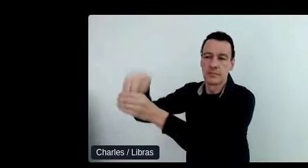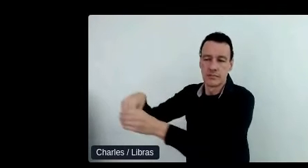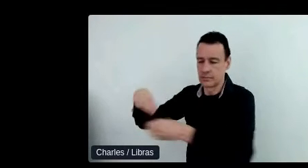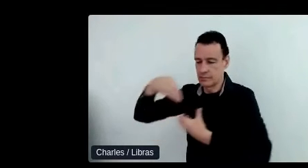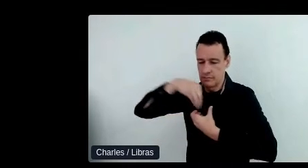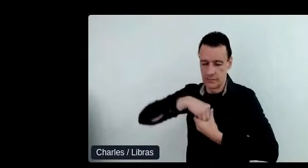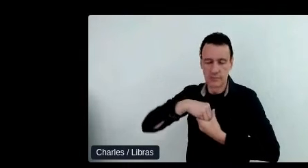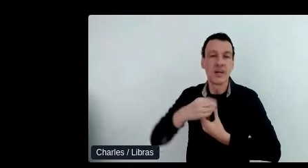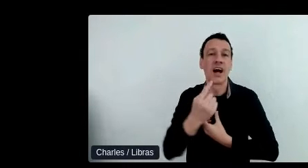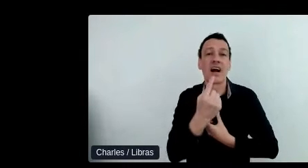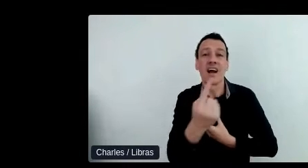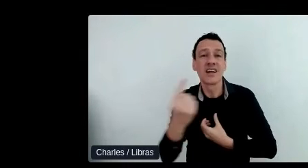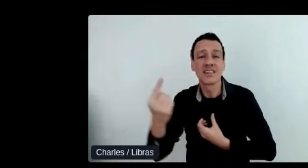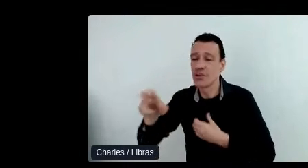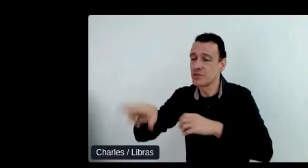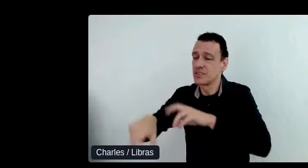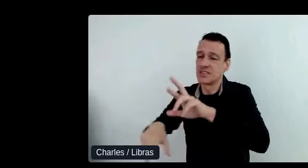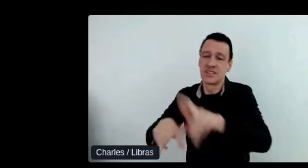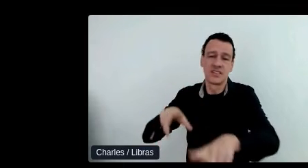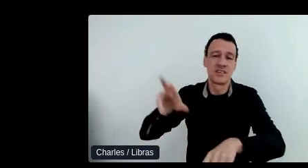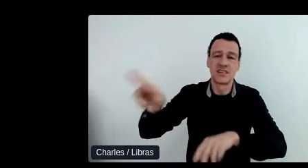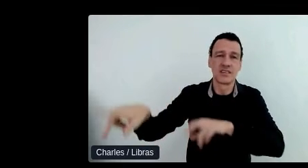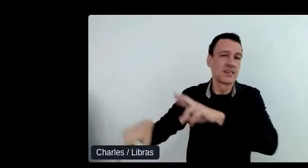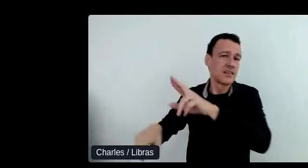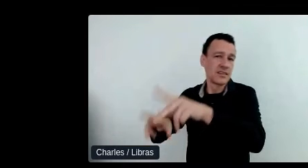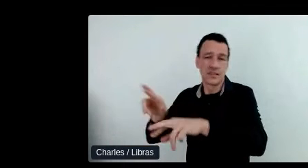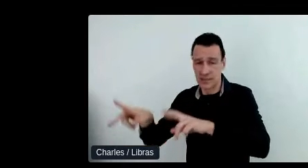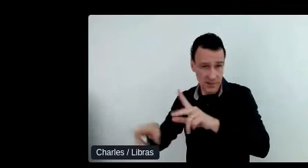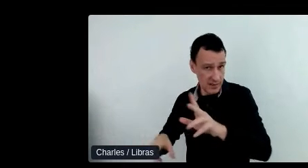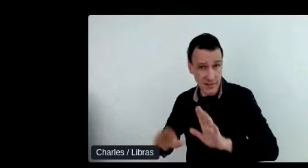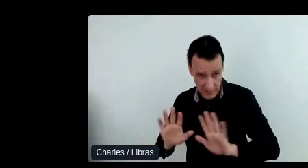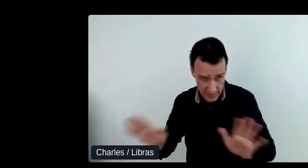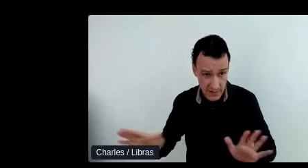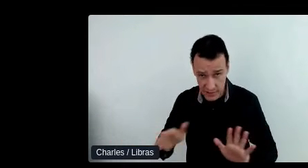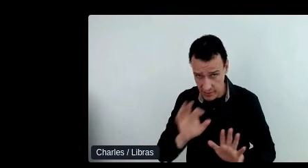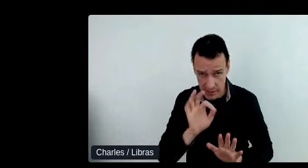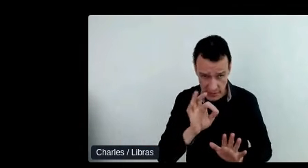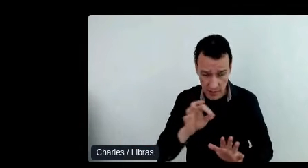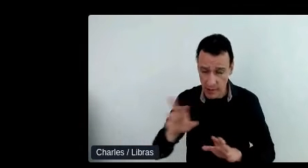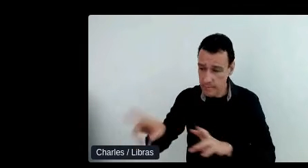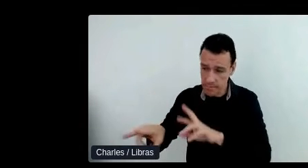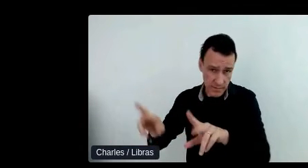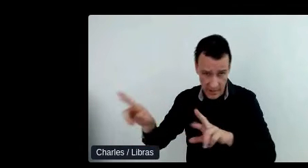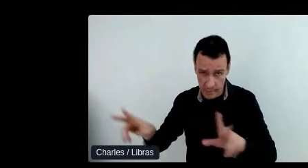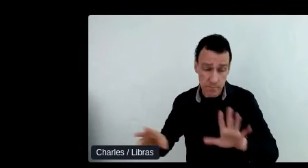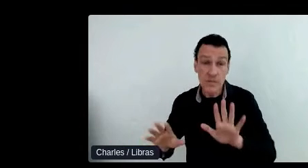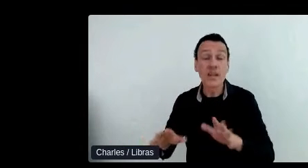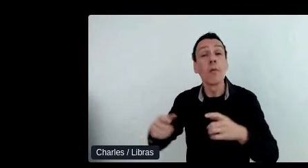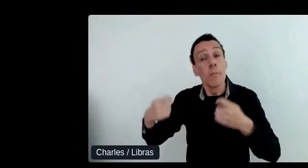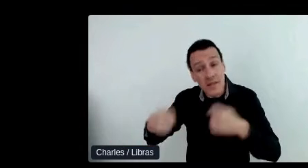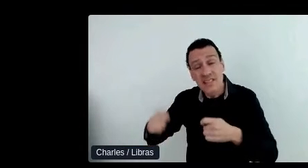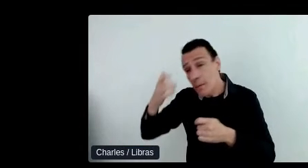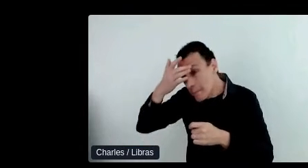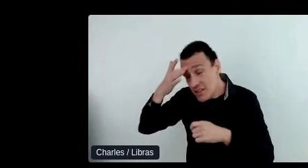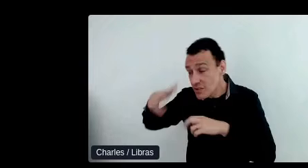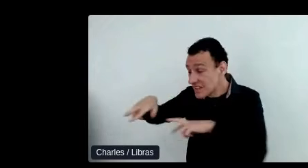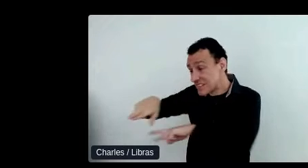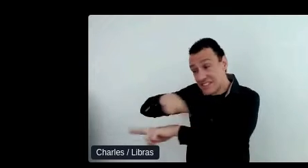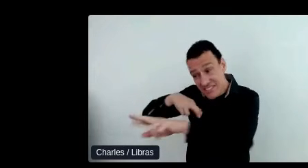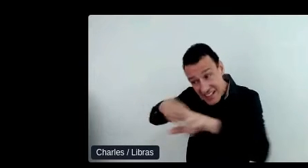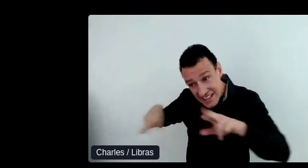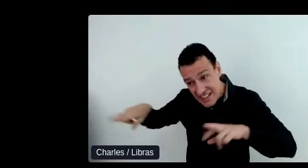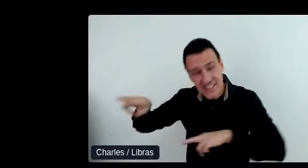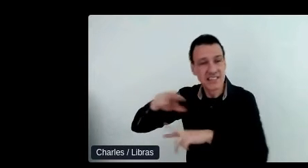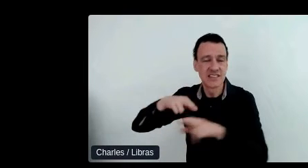E isso facilita na hora de, quando você for colocar os seus dados, eles serem bastante variados.